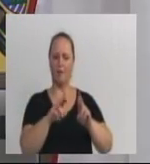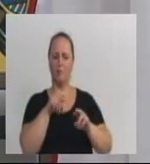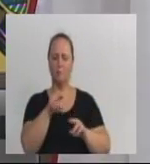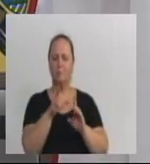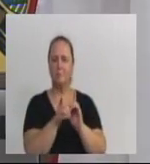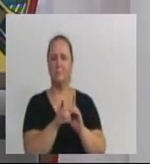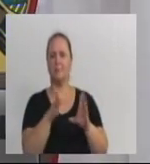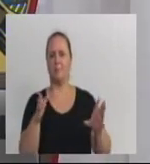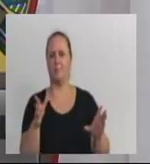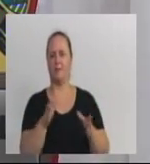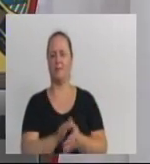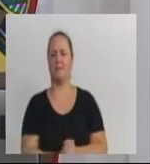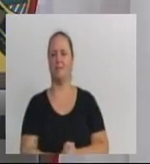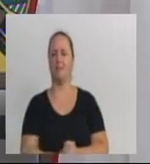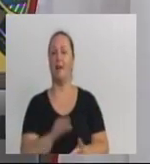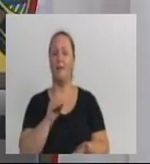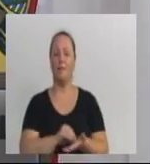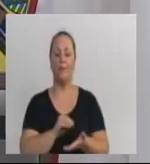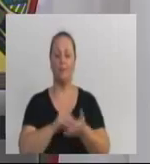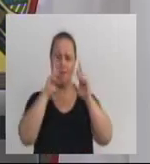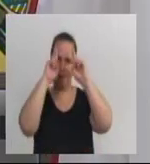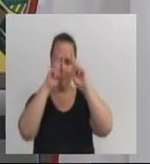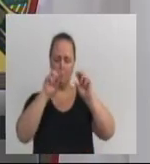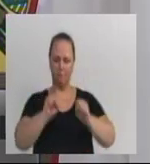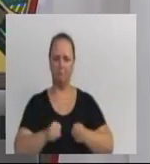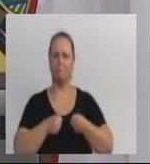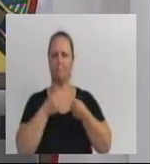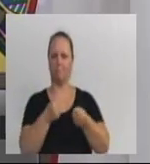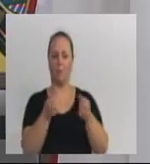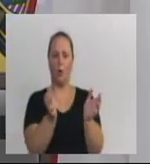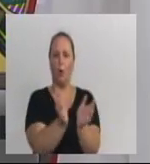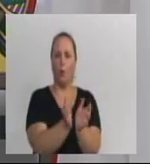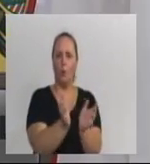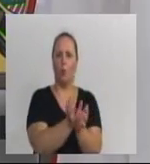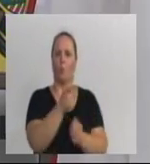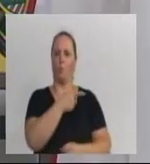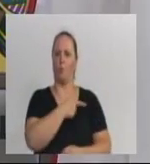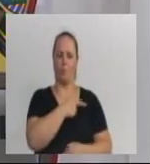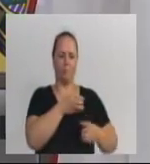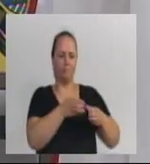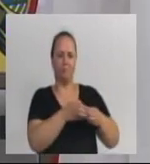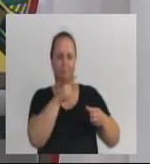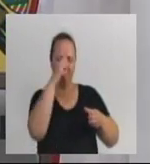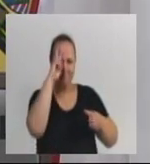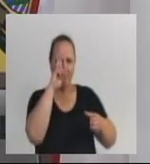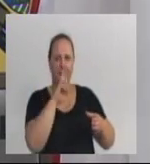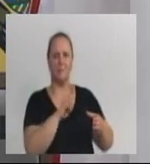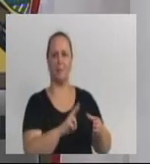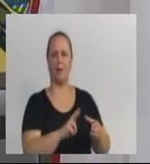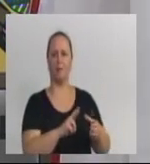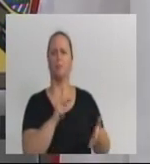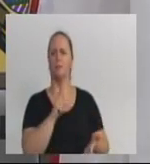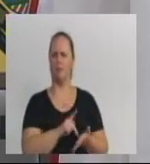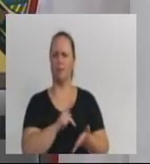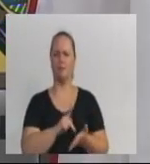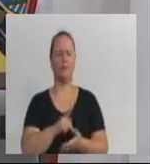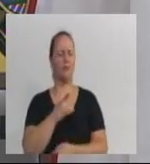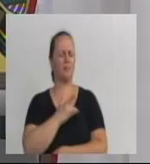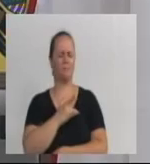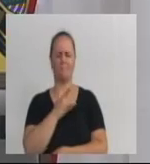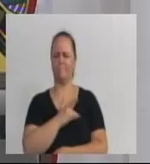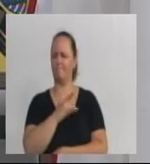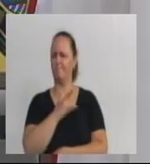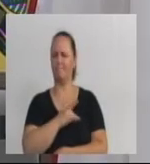é o fortalecimento dos partidos, das ideias e dos programas partidários. Eu acho lamentável, essas janelas